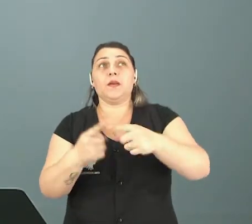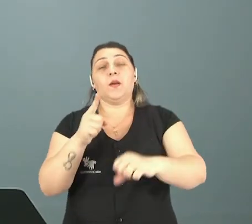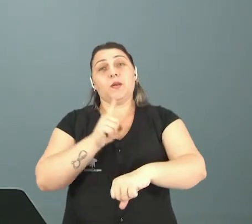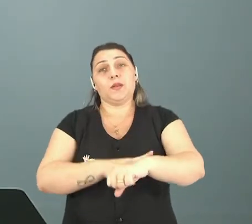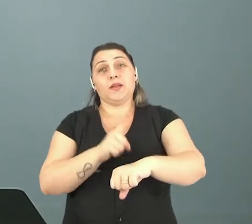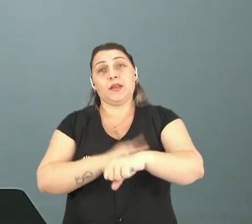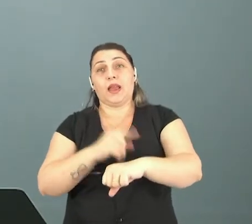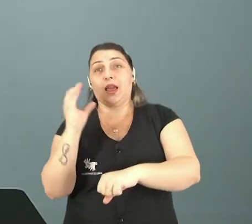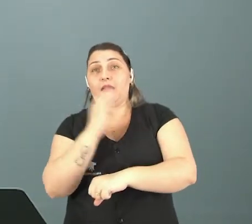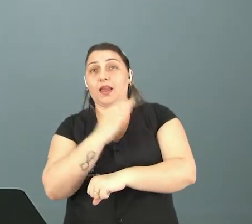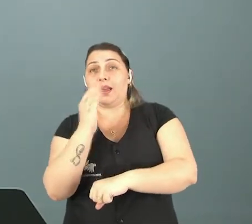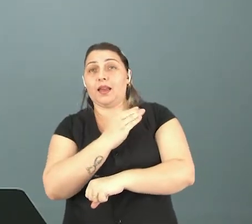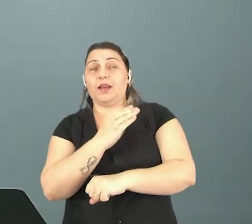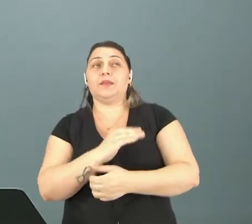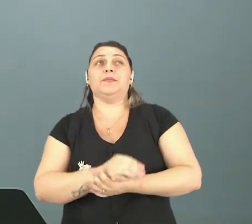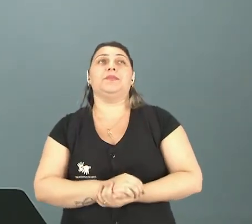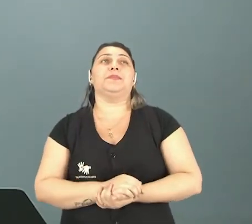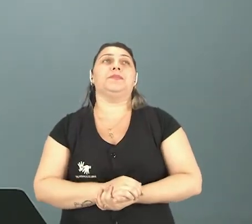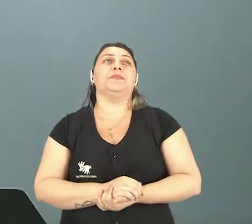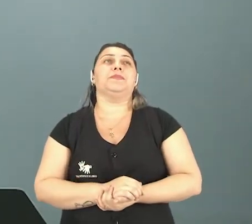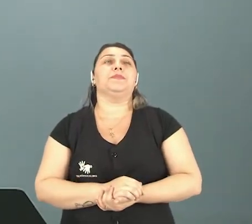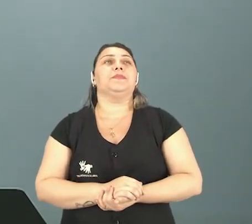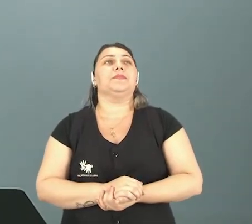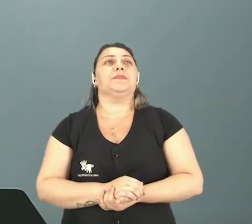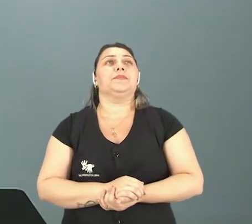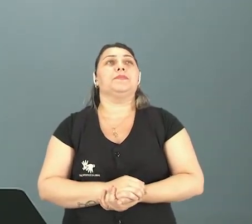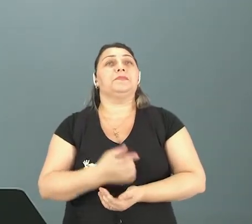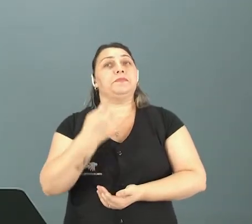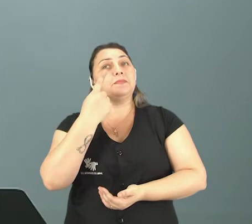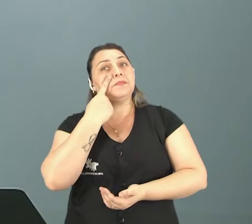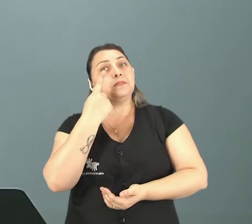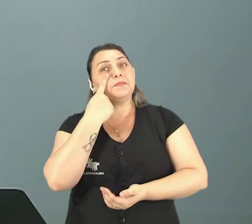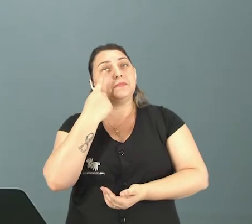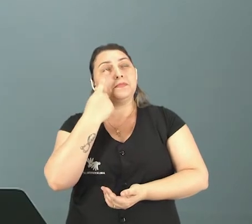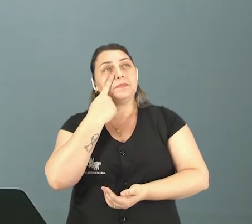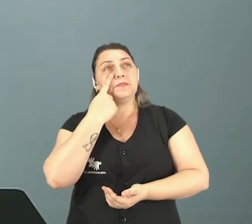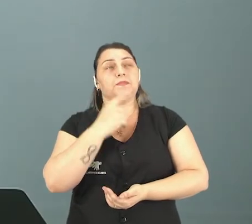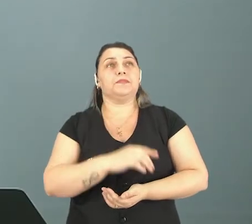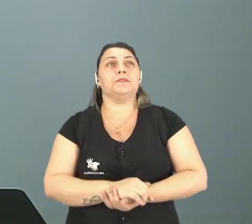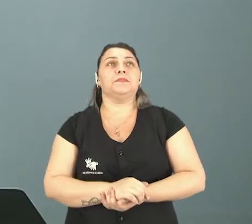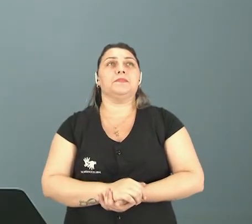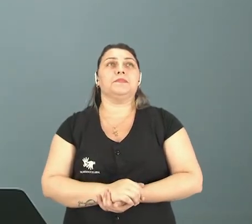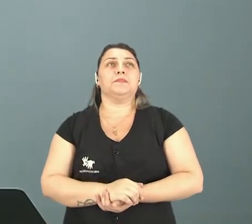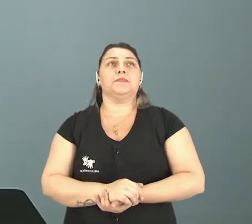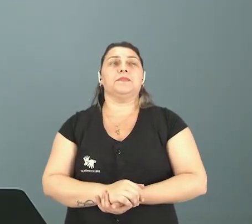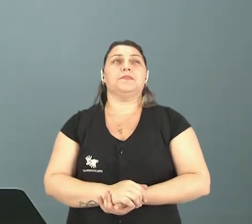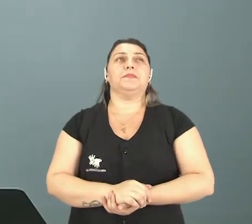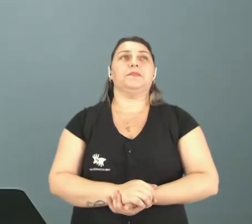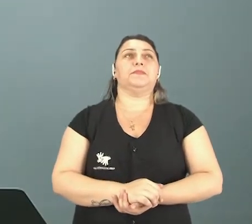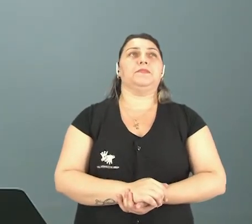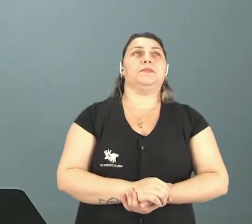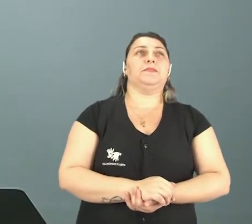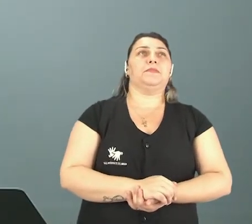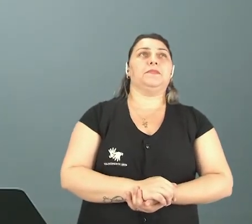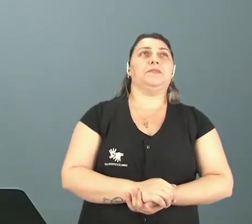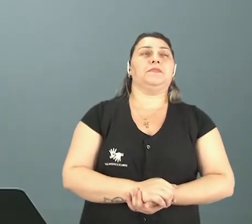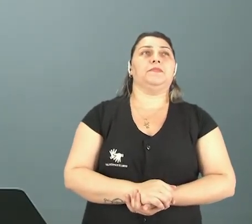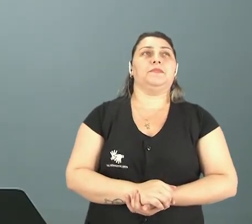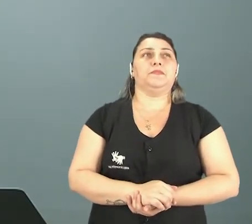é corrido, certo? Então, observem aqui como eu vou